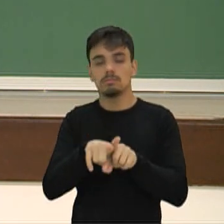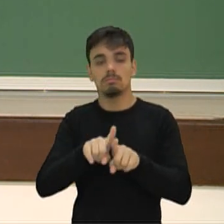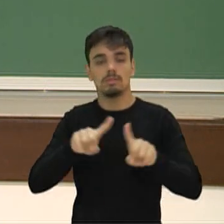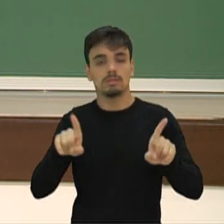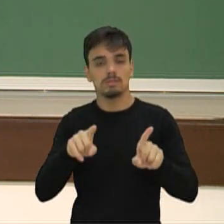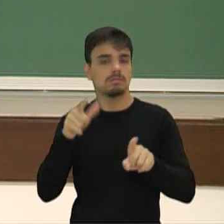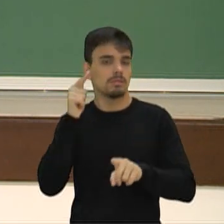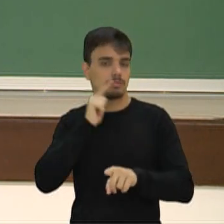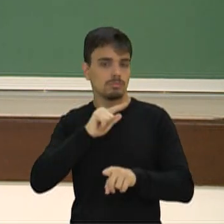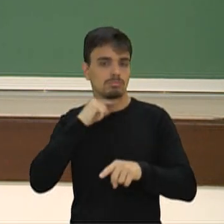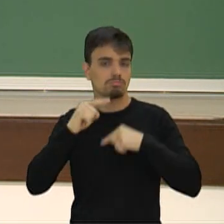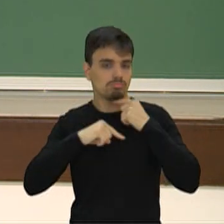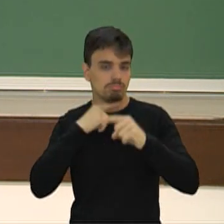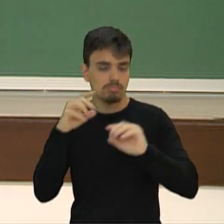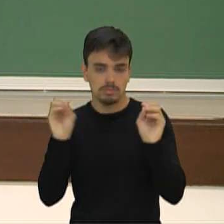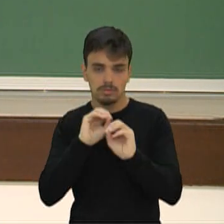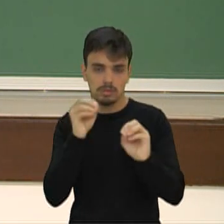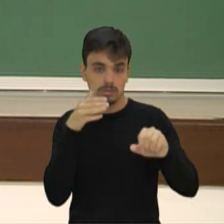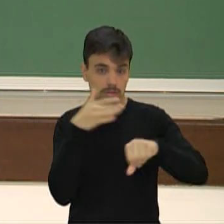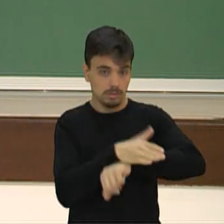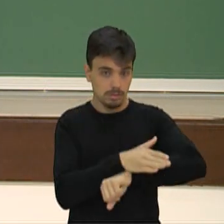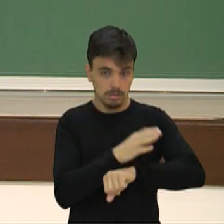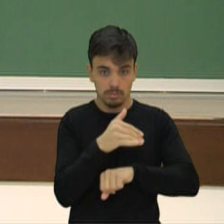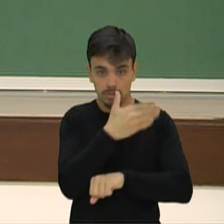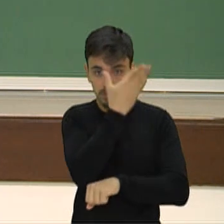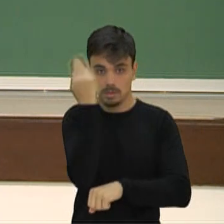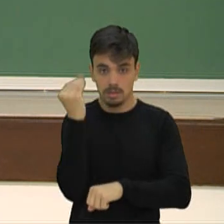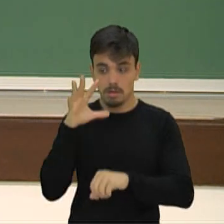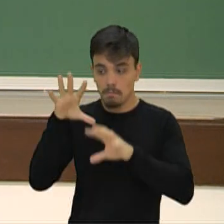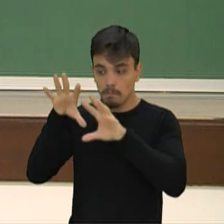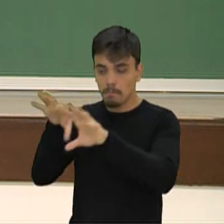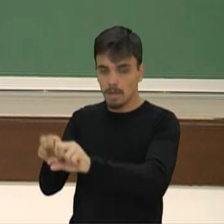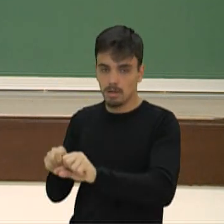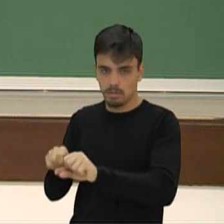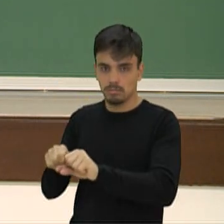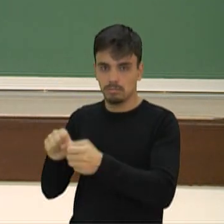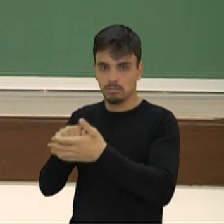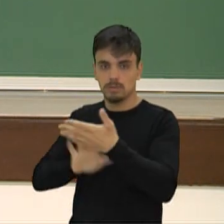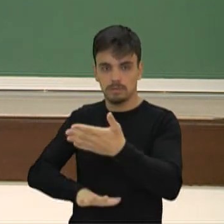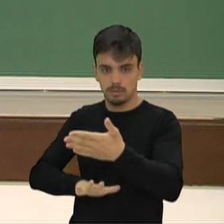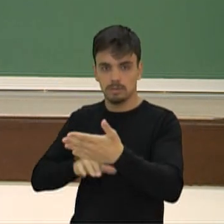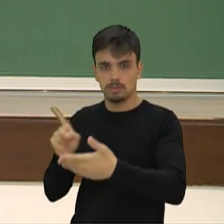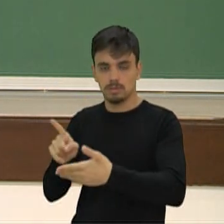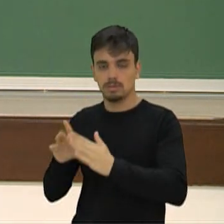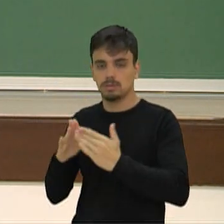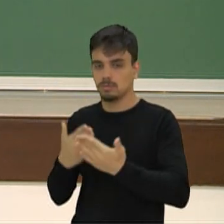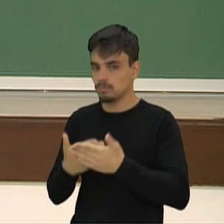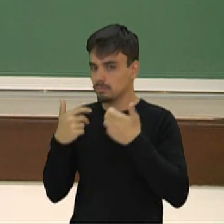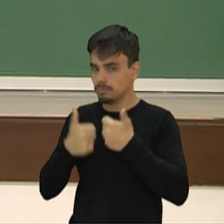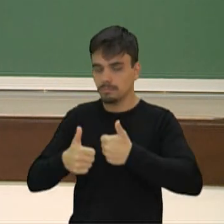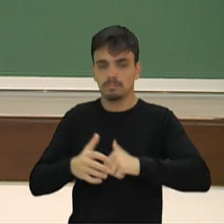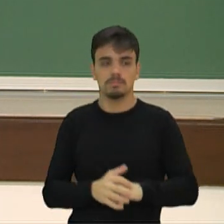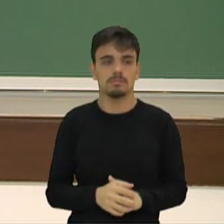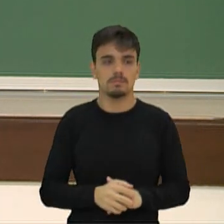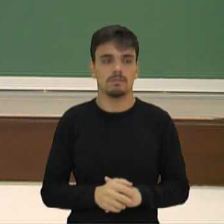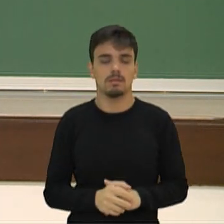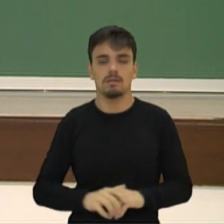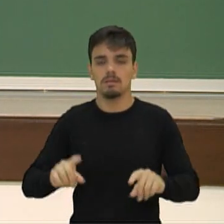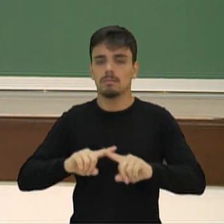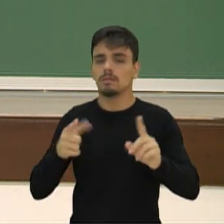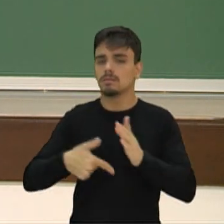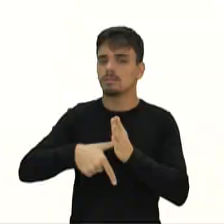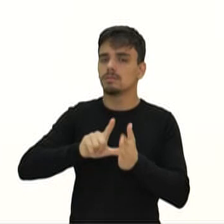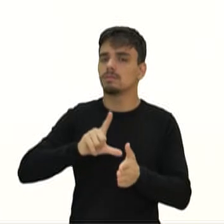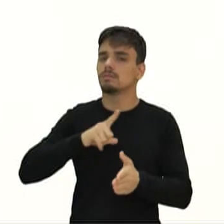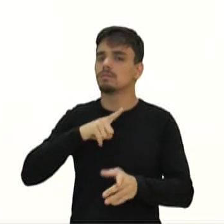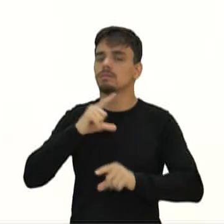não esqueça de pegar e entregar suas atividades na escola, ok? Feito isso, então, vamos ali para a nossa aula. Então, antes disso, vamos pegar